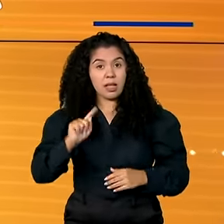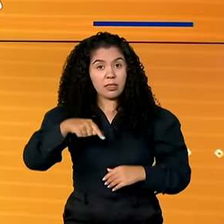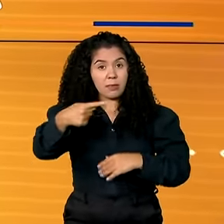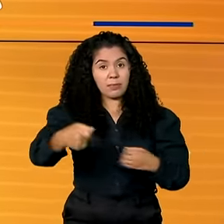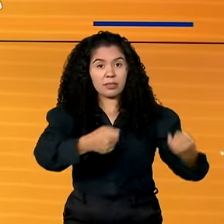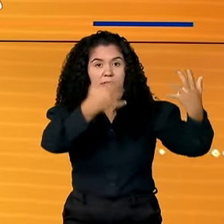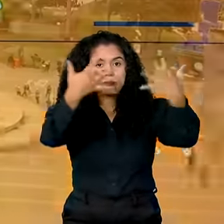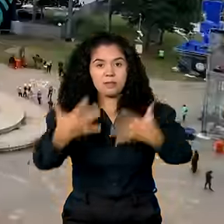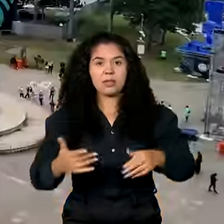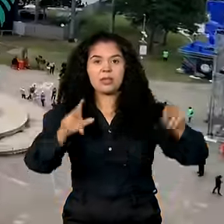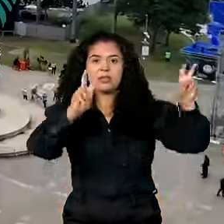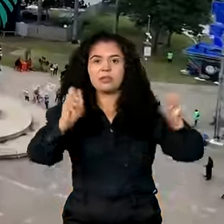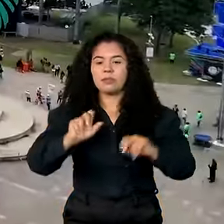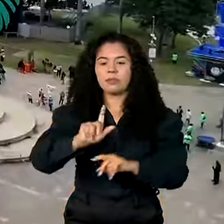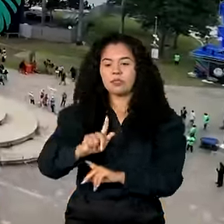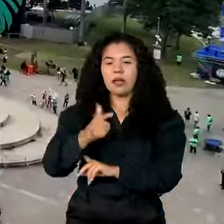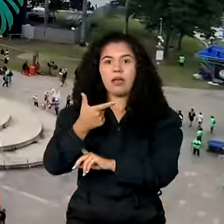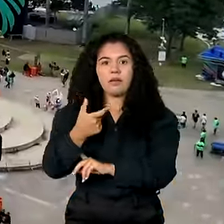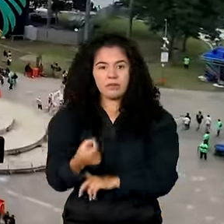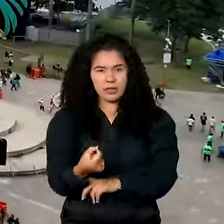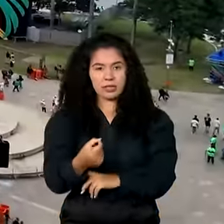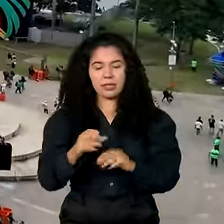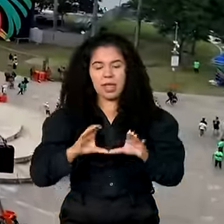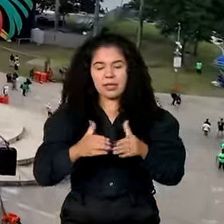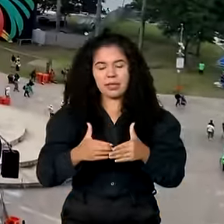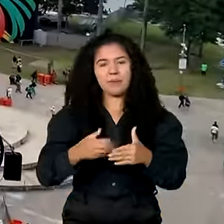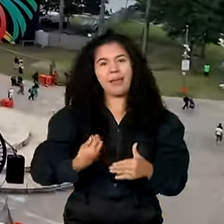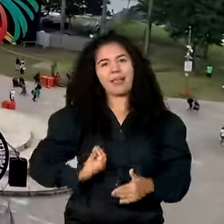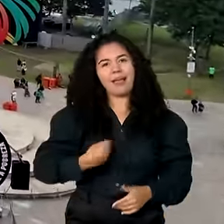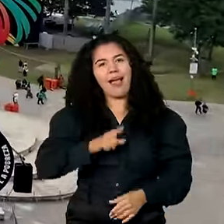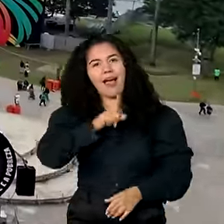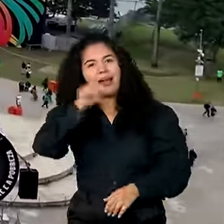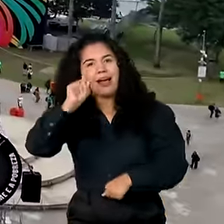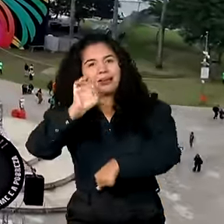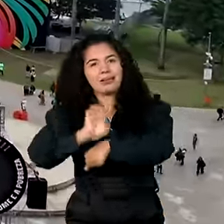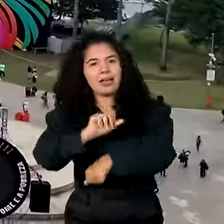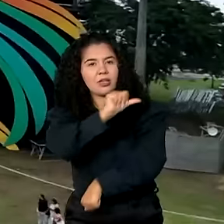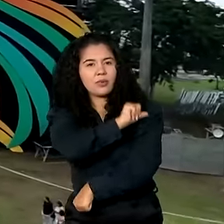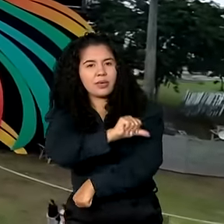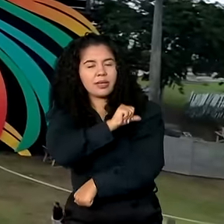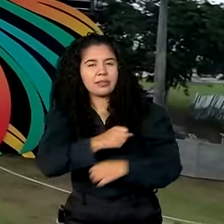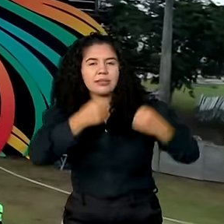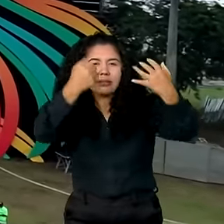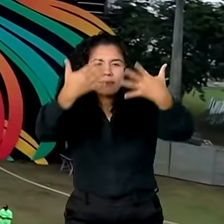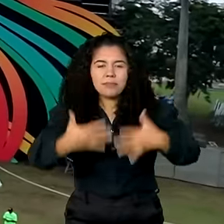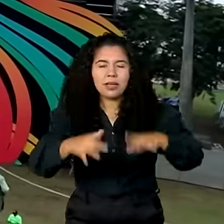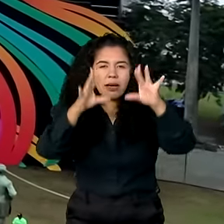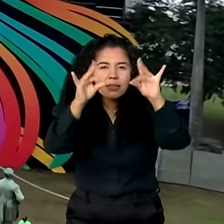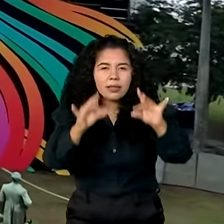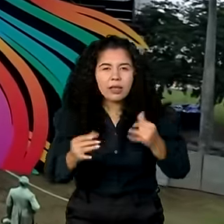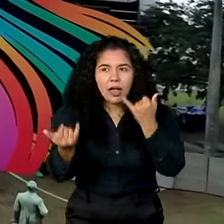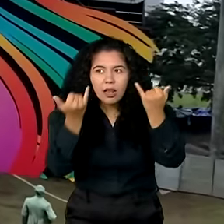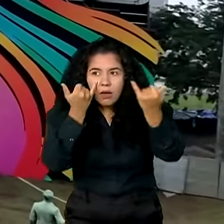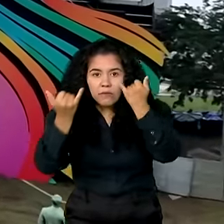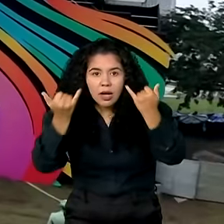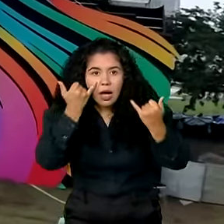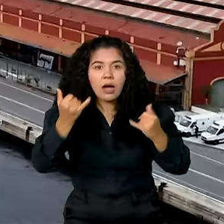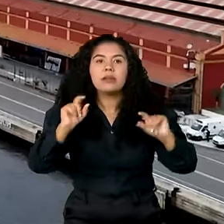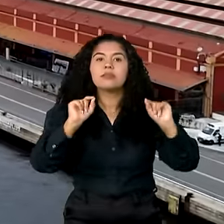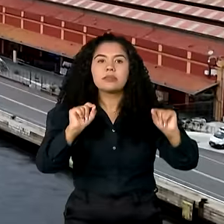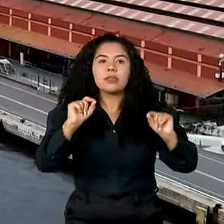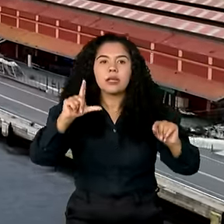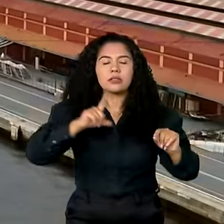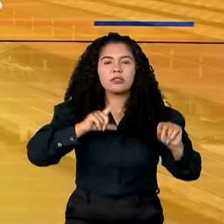seguir, G20. Nossa equipe no Rio de Janeiro traz as últimas informações sobre o evento que reúne as maiores economias